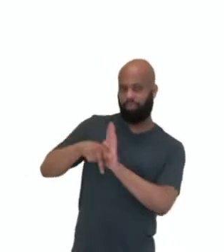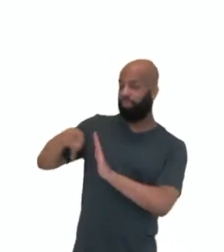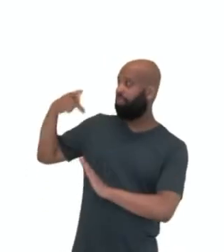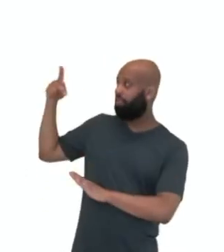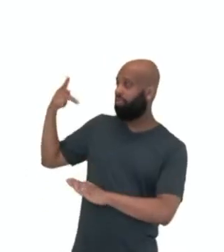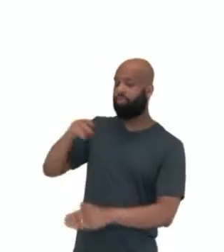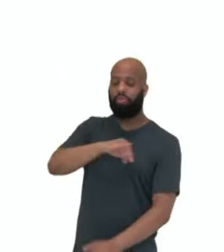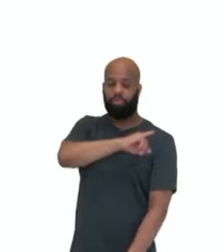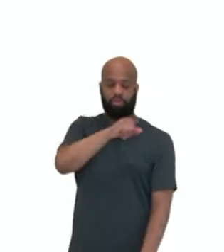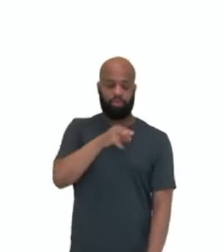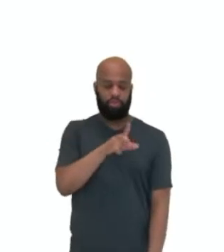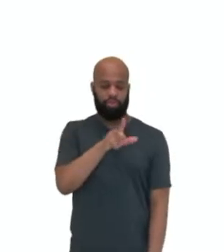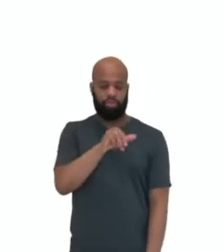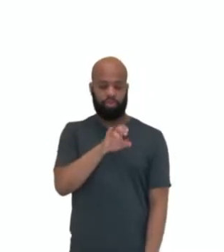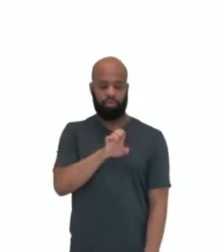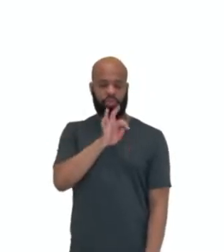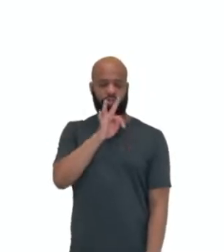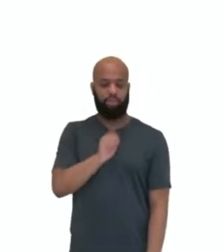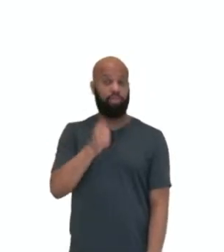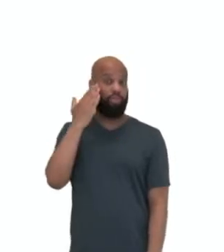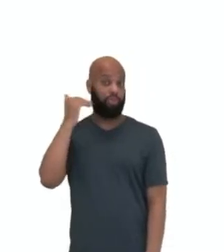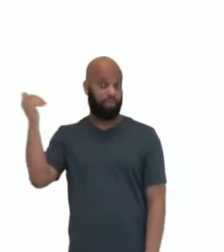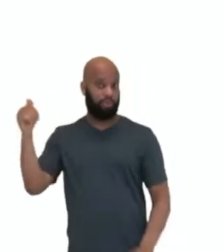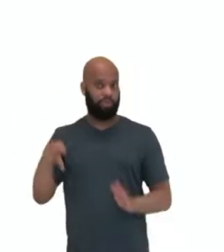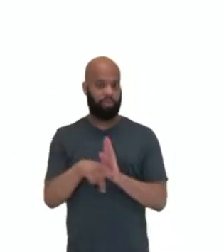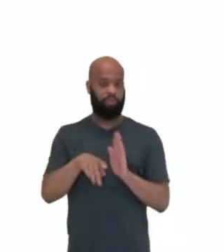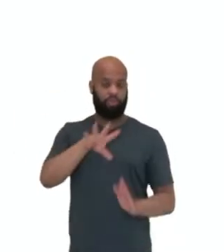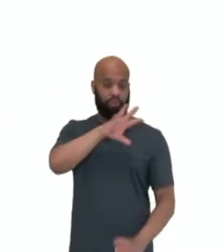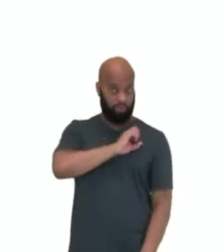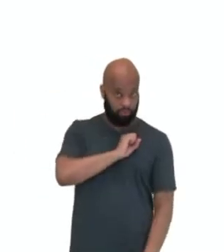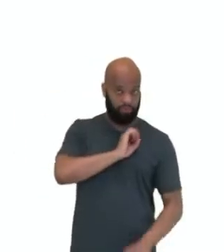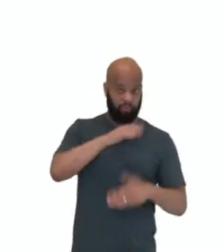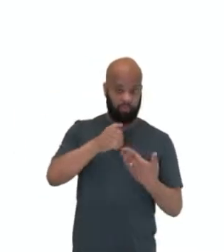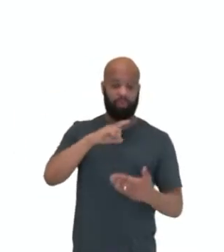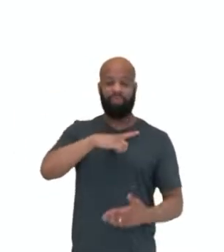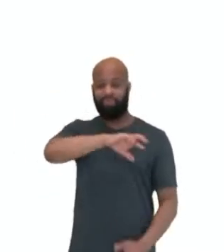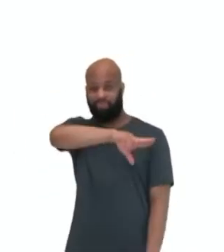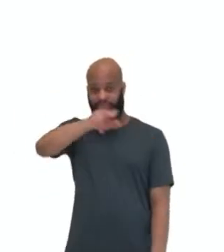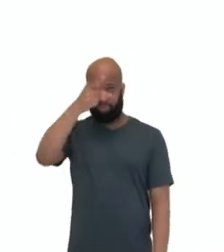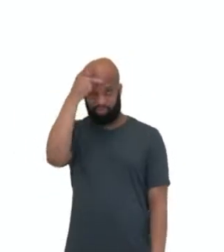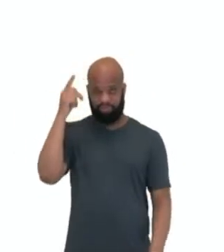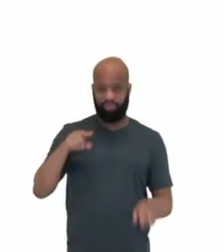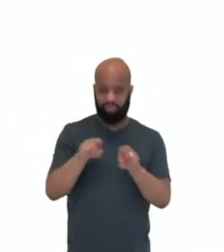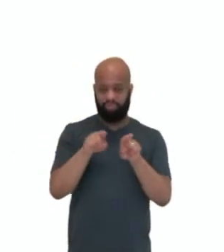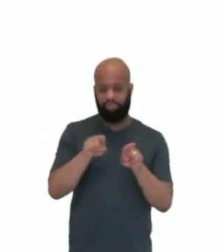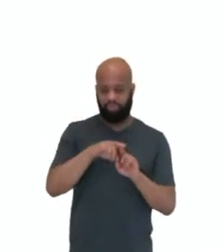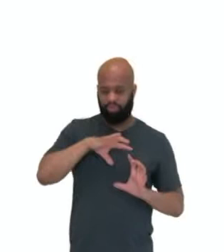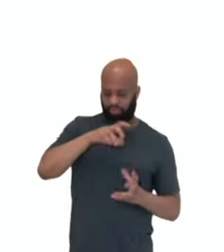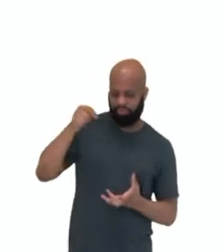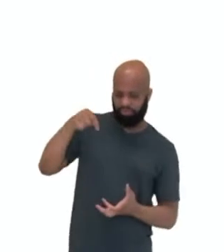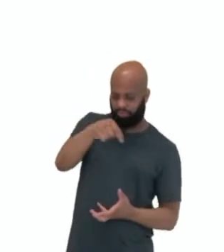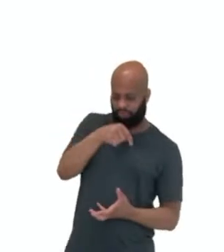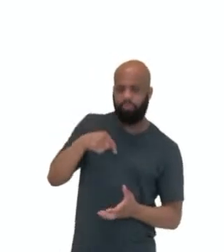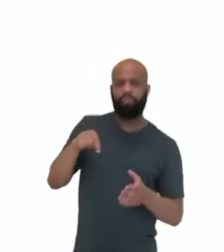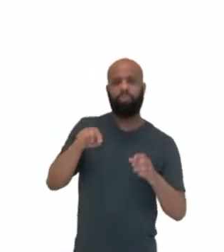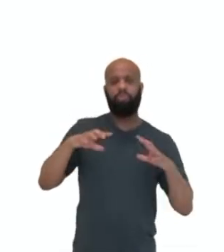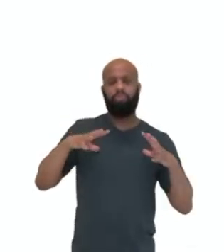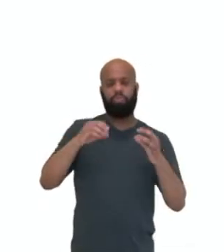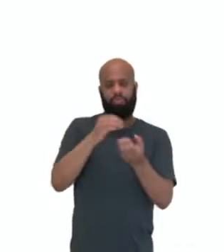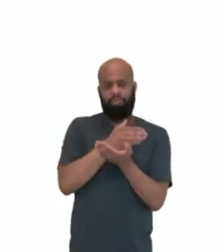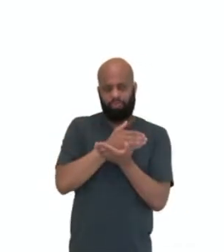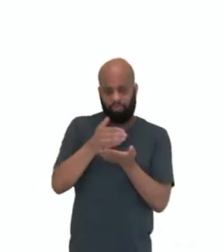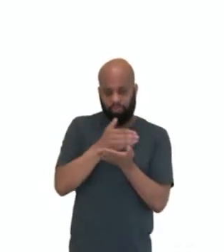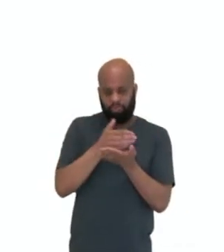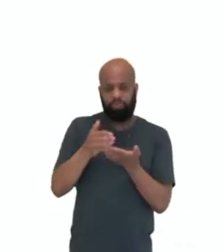se tornou símbolo universal do amor, segue fascinando milhares de pessoas por todo o mundo desde que foi publicada